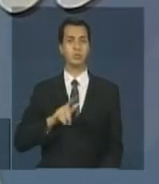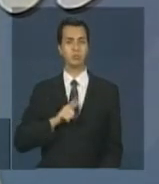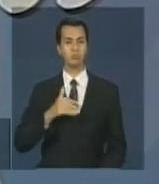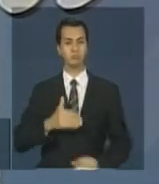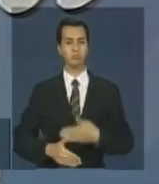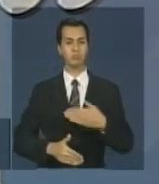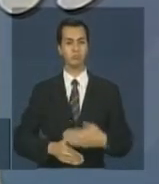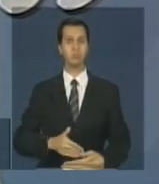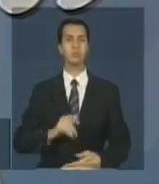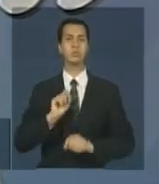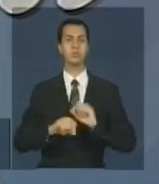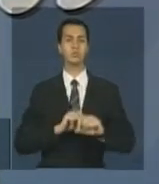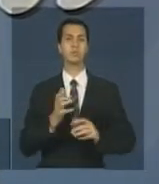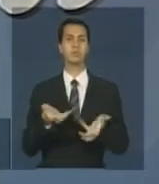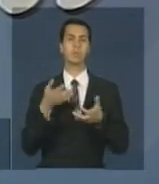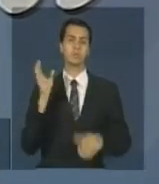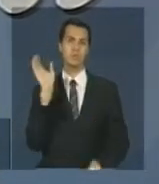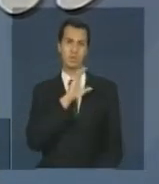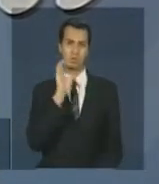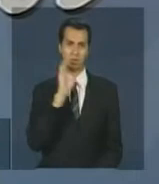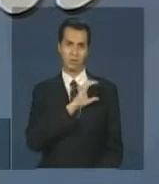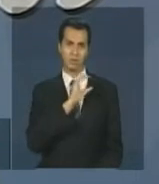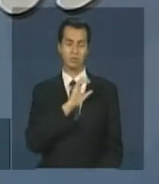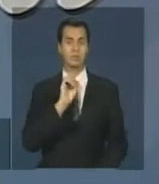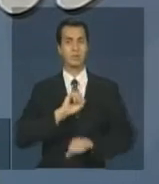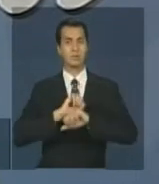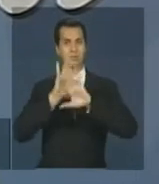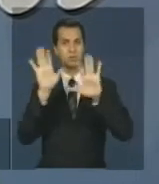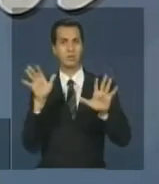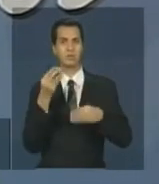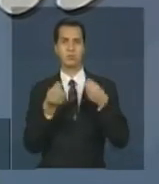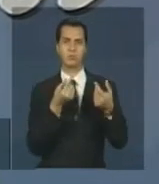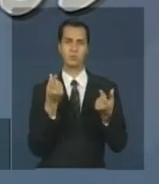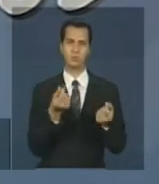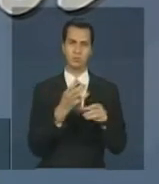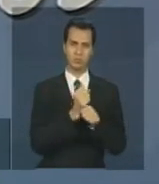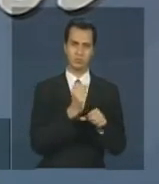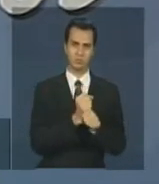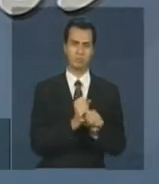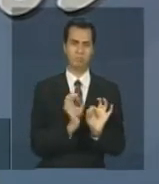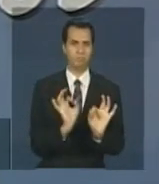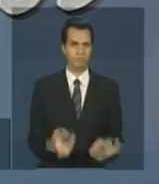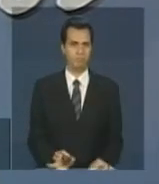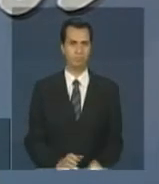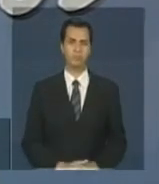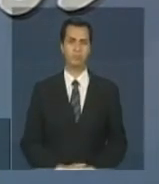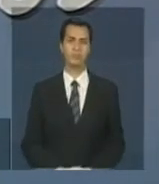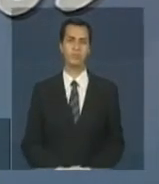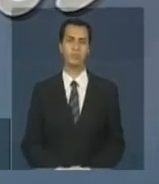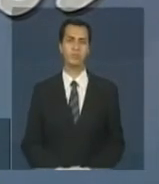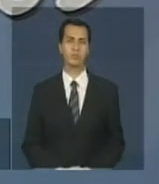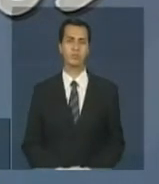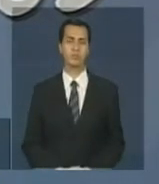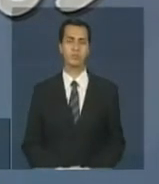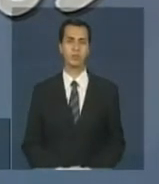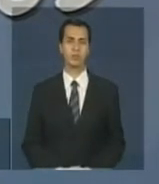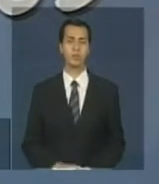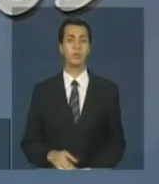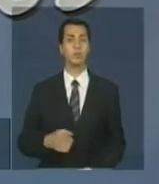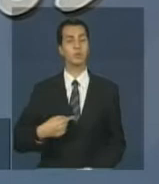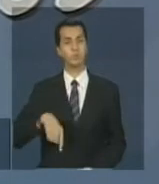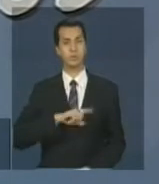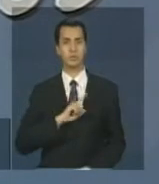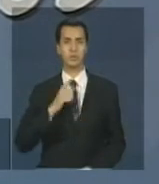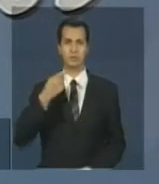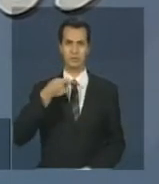da de ter celeridade e transparência nas nossas contas o outro é momento da nossa fala e do